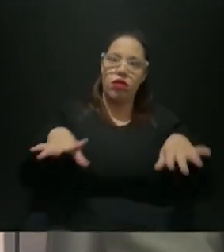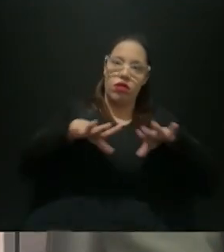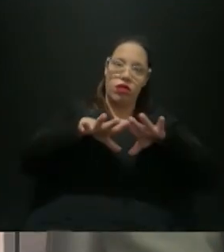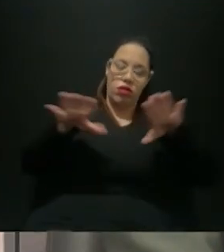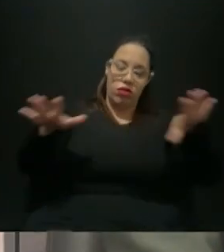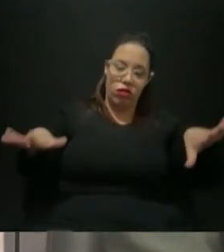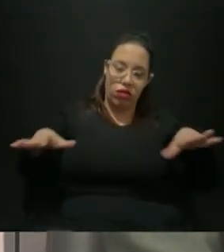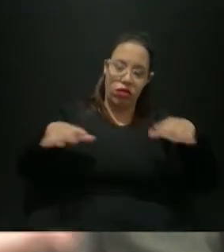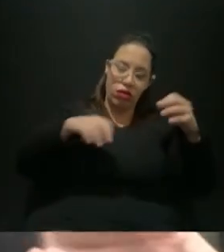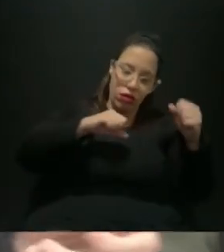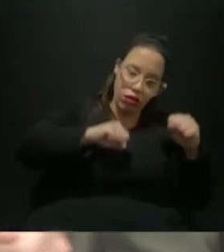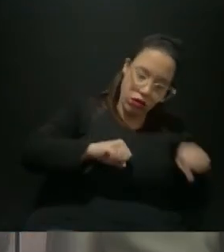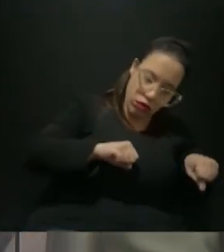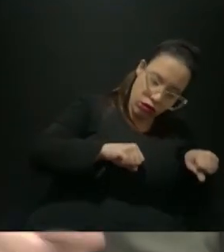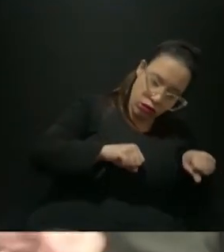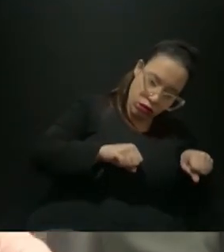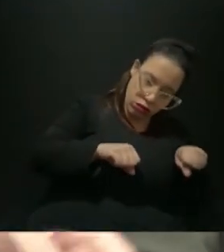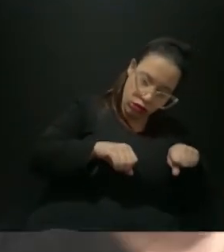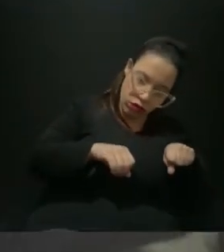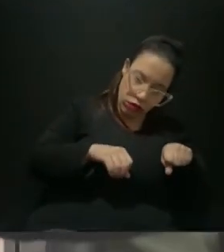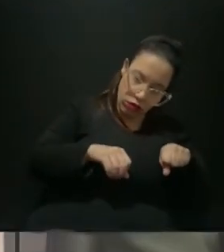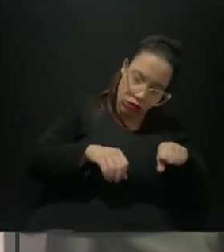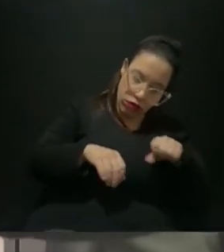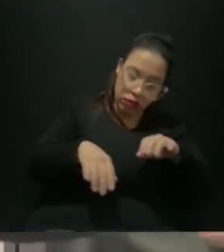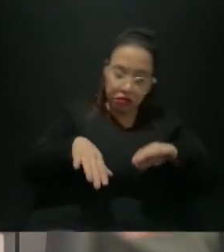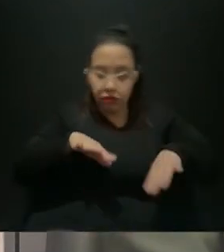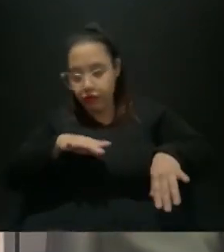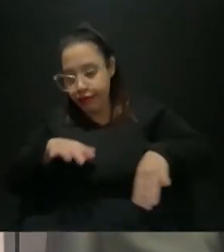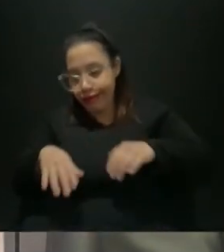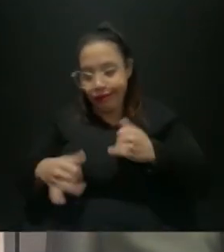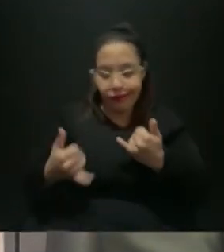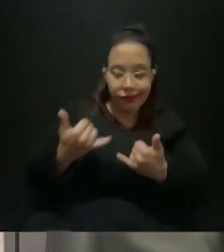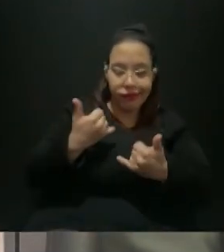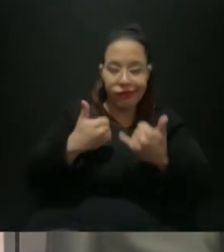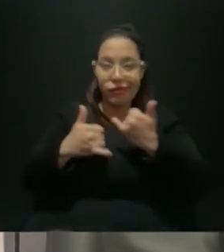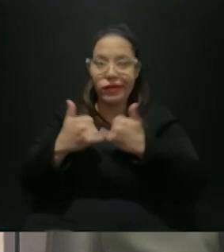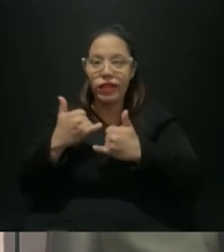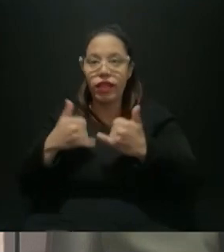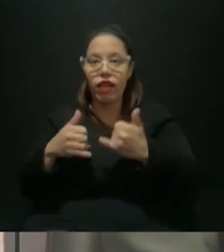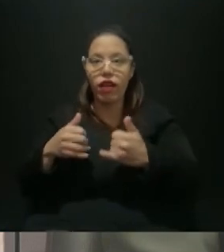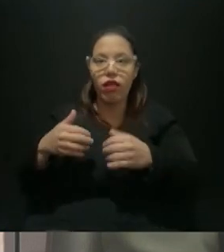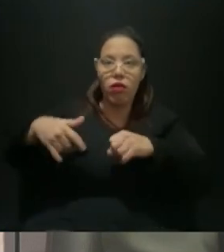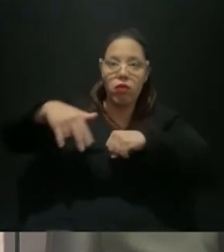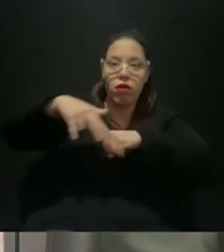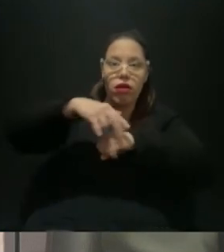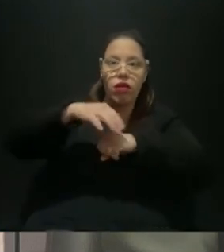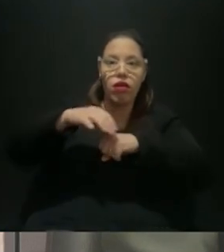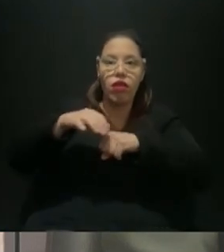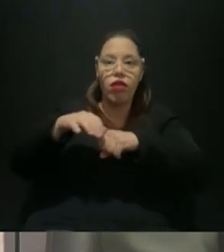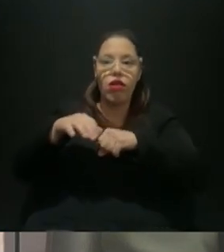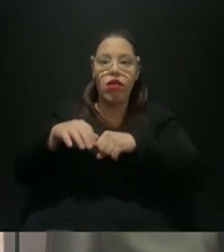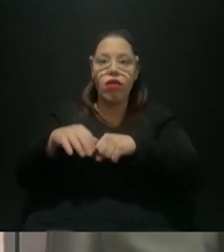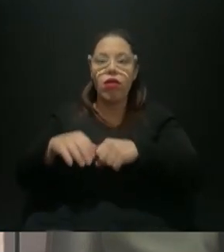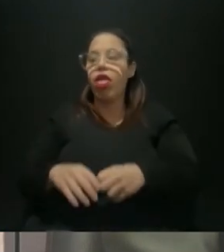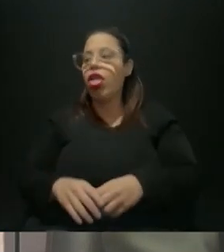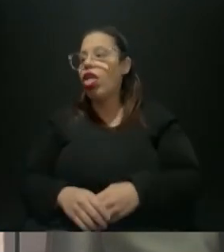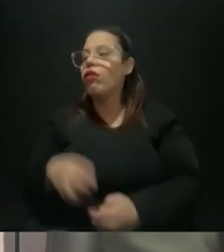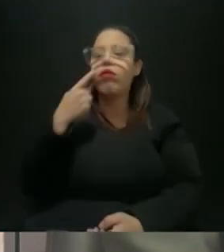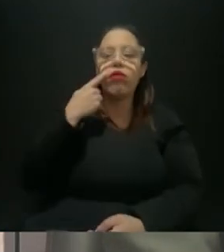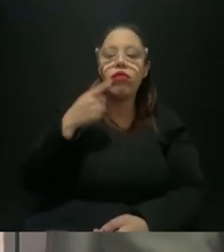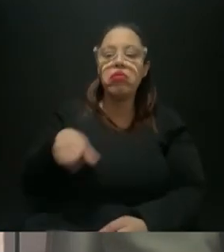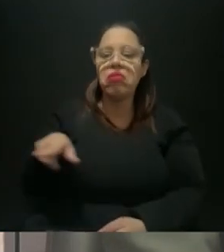tapete, Martins, e ele está brincando. Nisso, passa o cachorro, ele para, ele observa o cachorro. A mãe